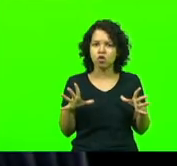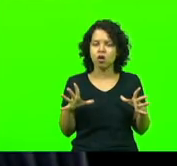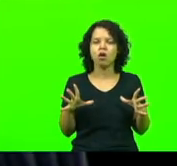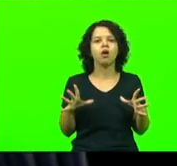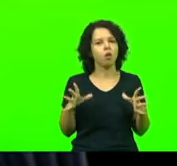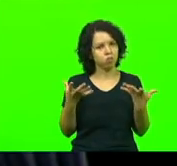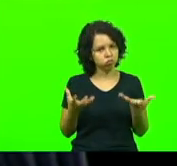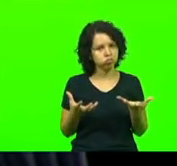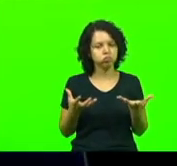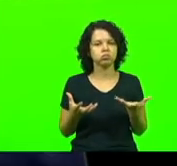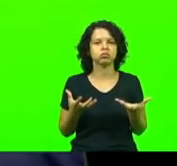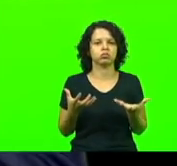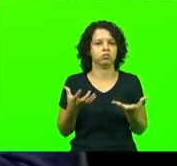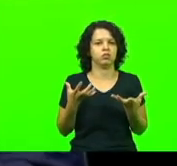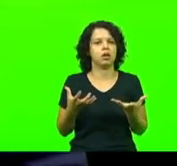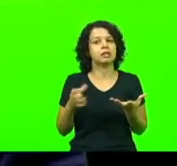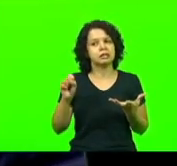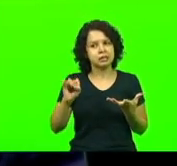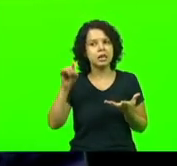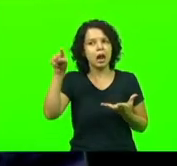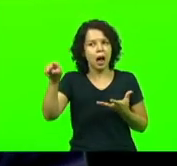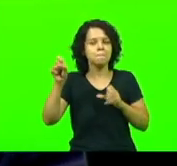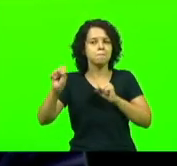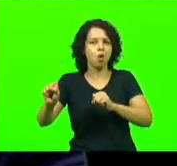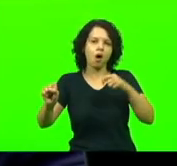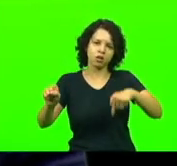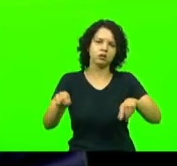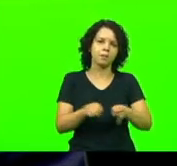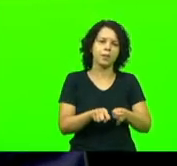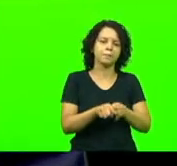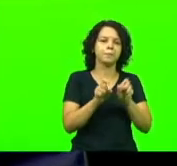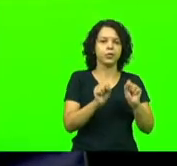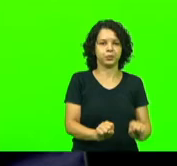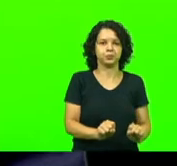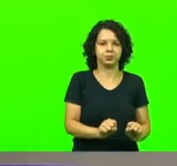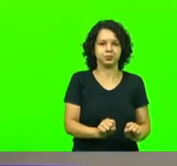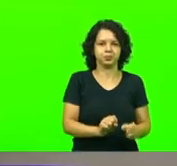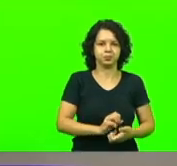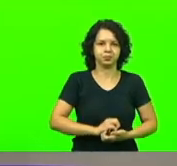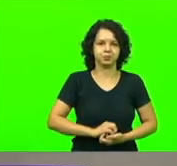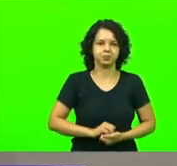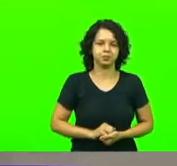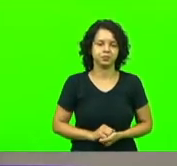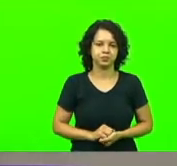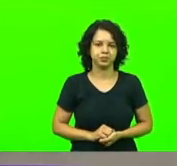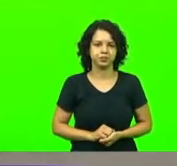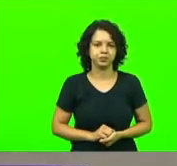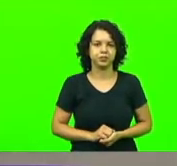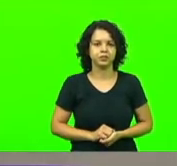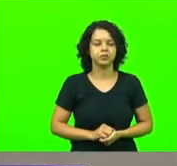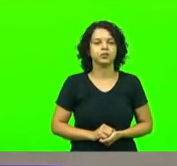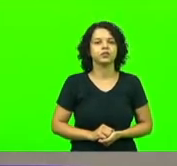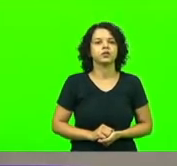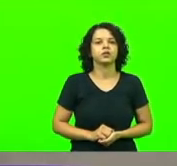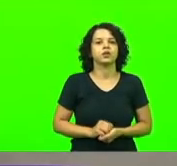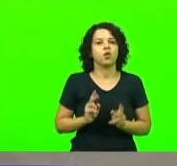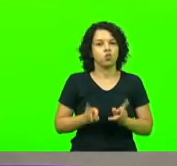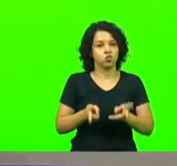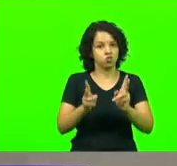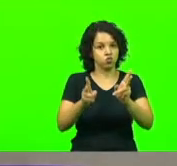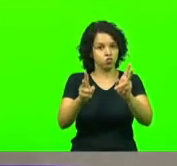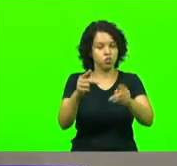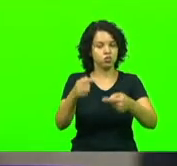em Lontras pode, aqui também pode. Obrigado, senhor presidente. O deputado Kennedy Nunes, ainda em